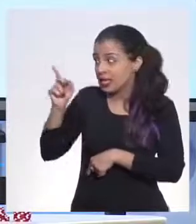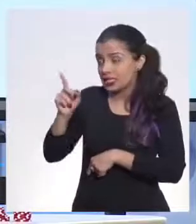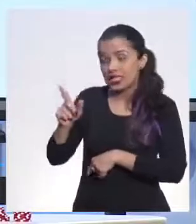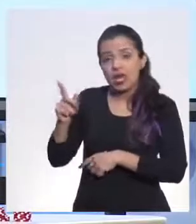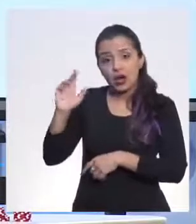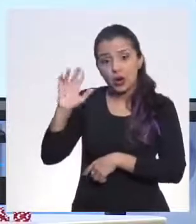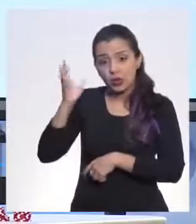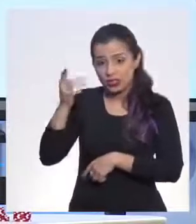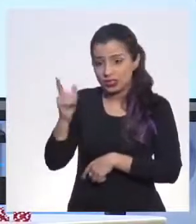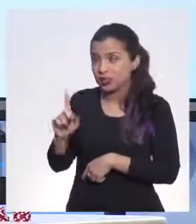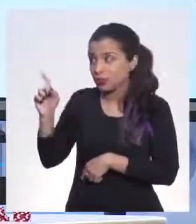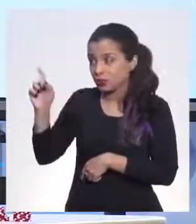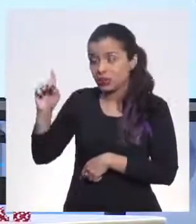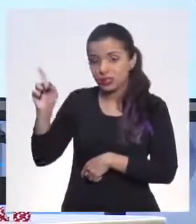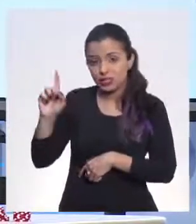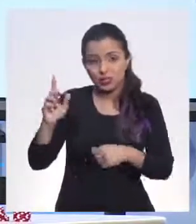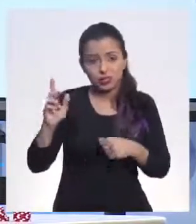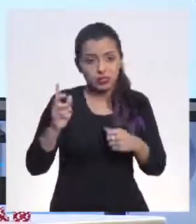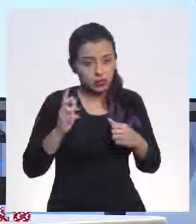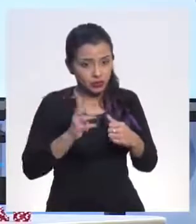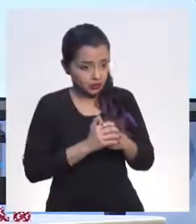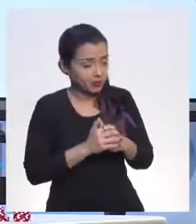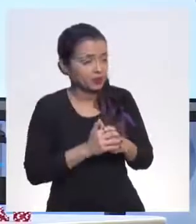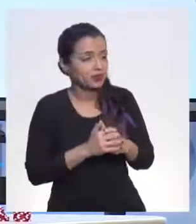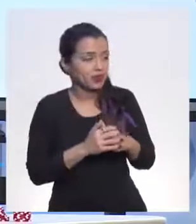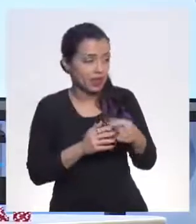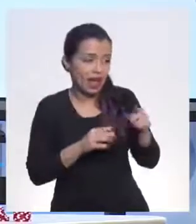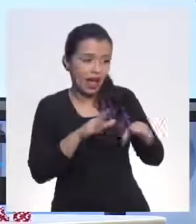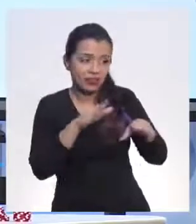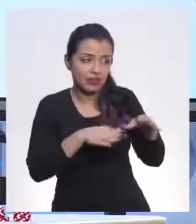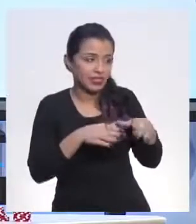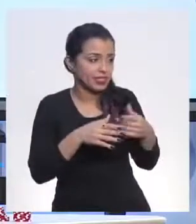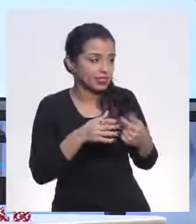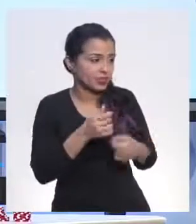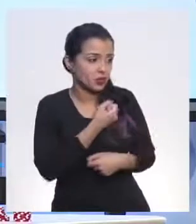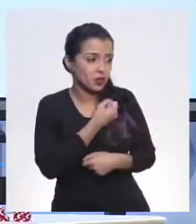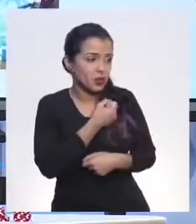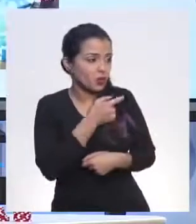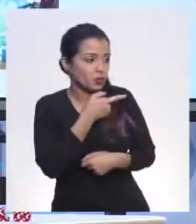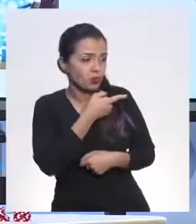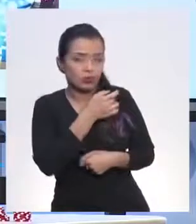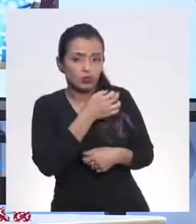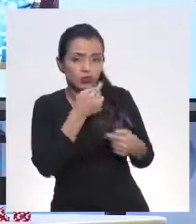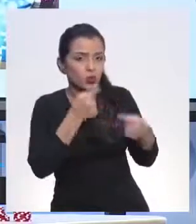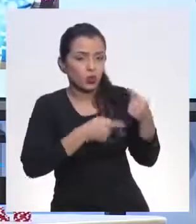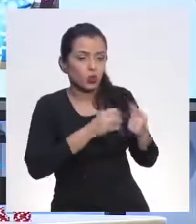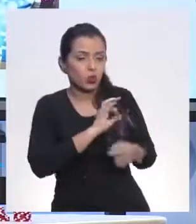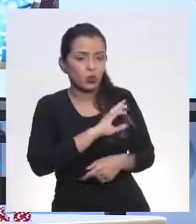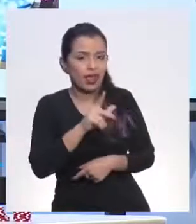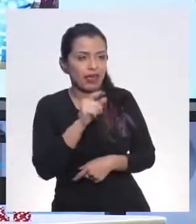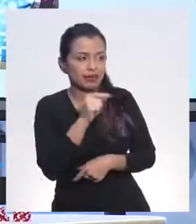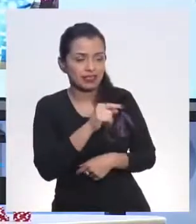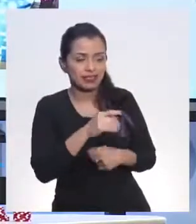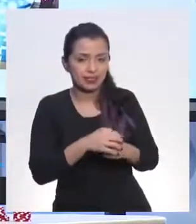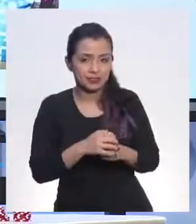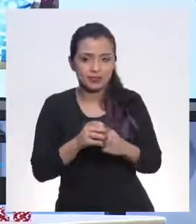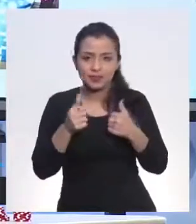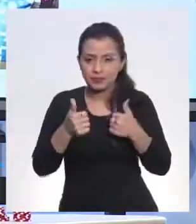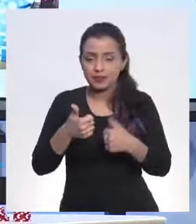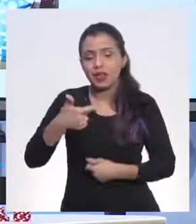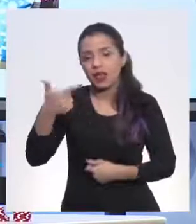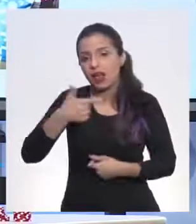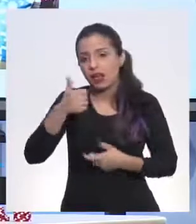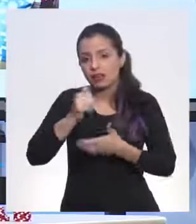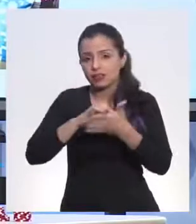é verdade. Nesse caso é verdade, Sim. o 6 aí a metade seria o múltiplo, beleza? Então, pensando aí na próxima